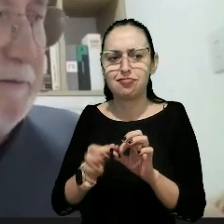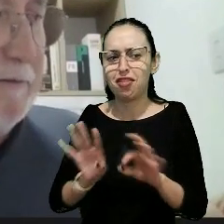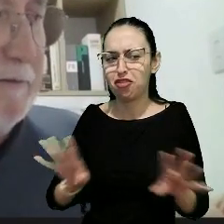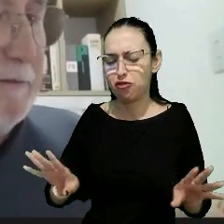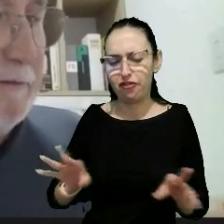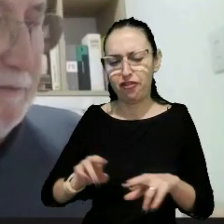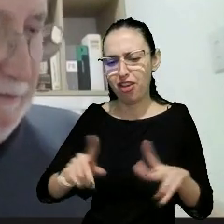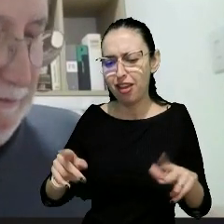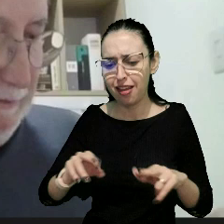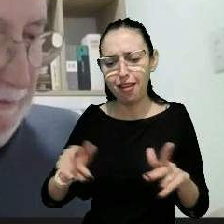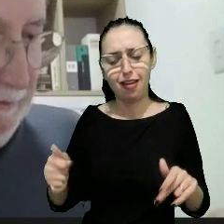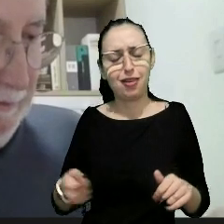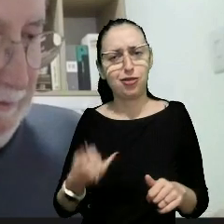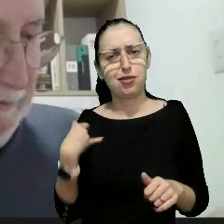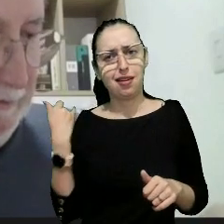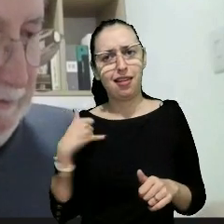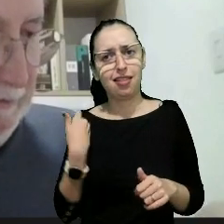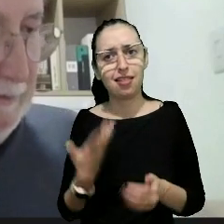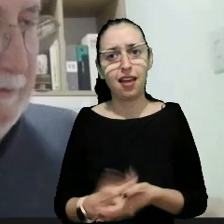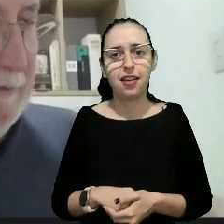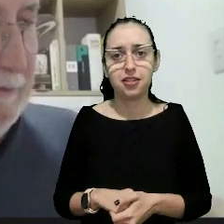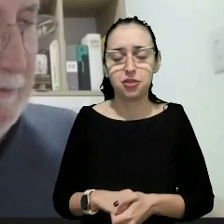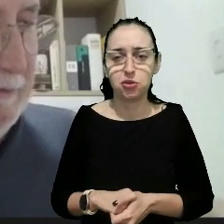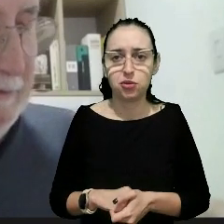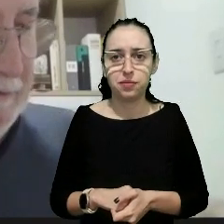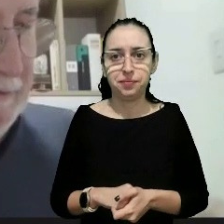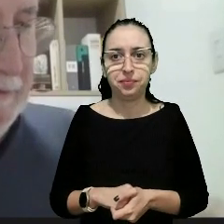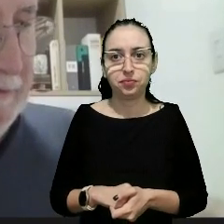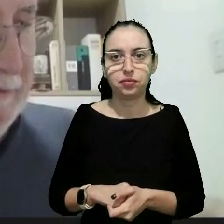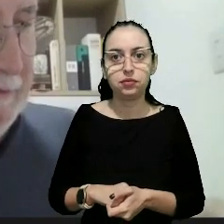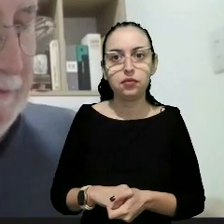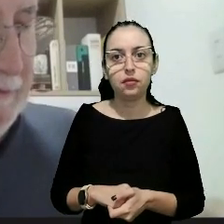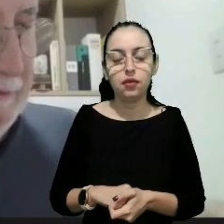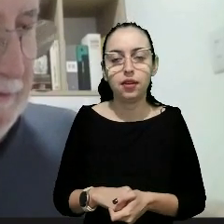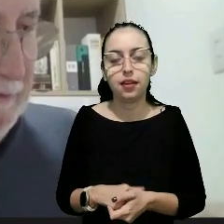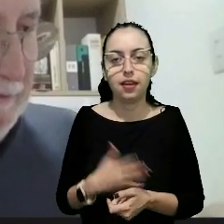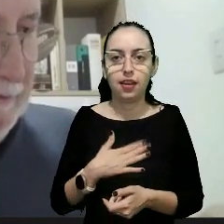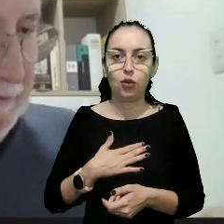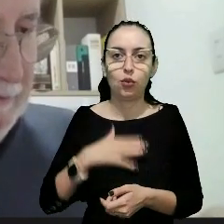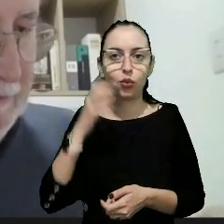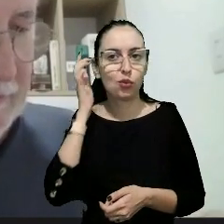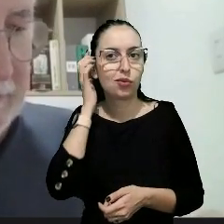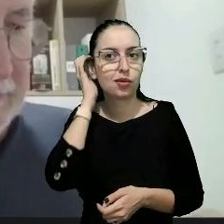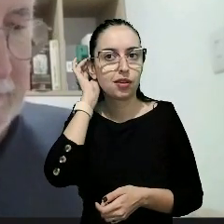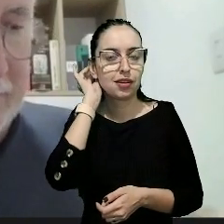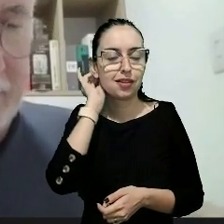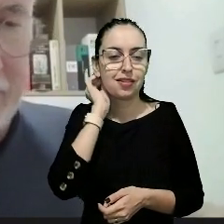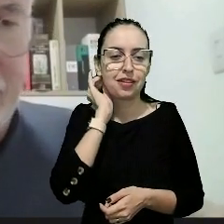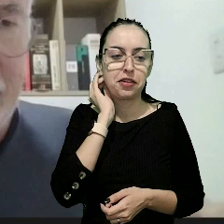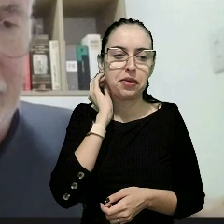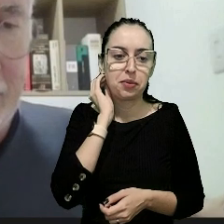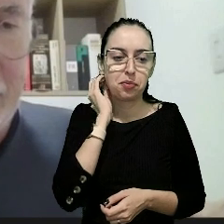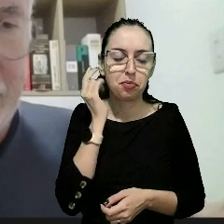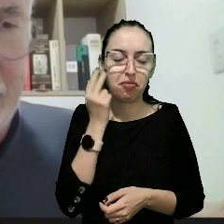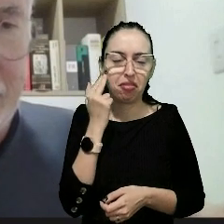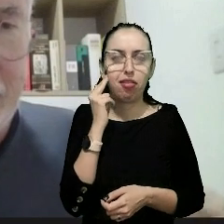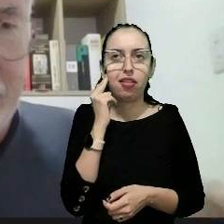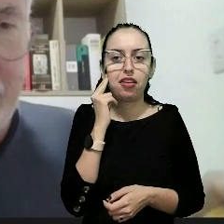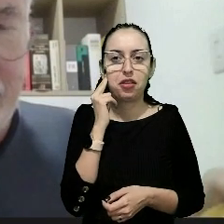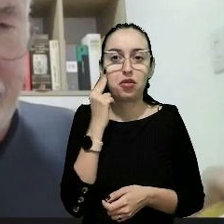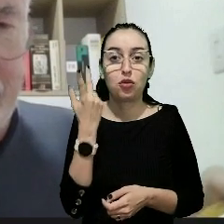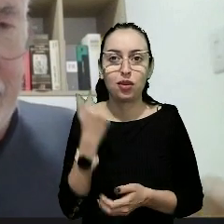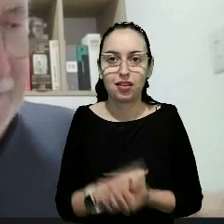você faz não combinam com a sua idade. Foi exatamente o que ele me disse. Olha, Né? E eu me vi